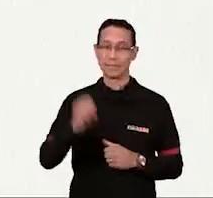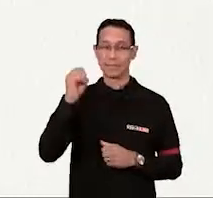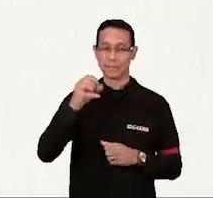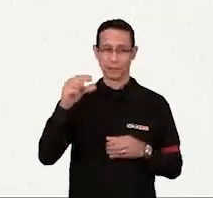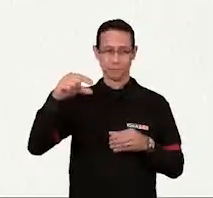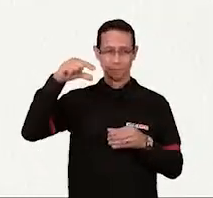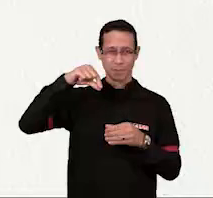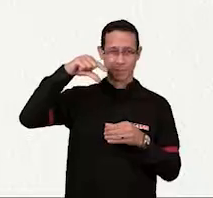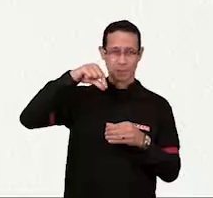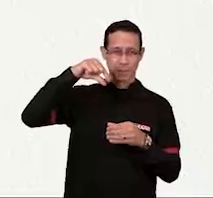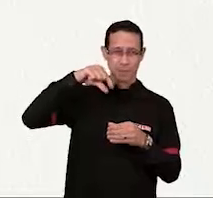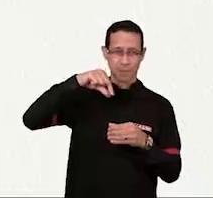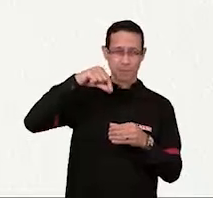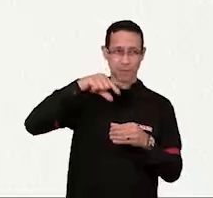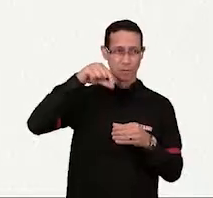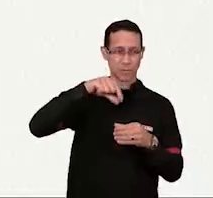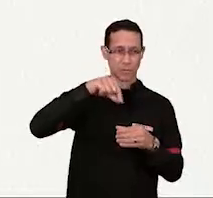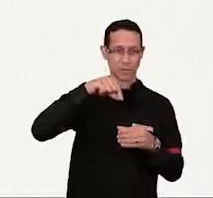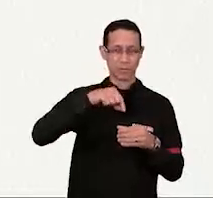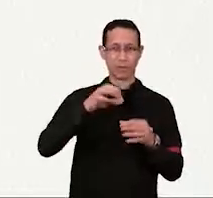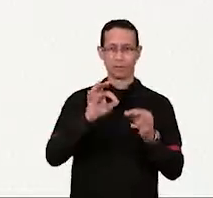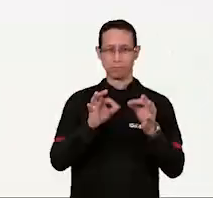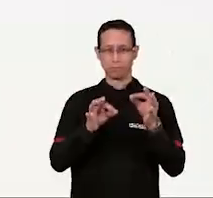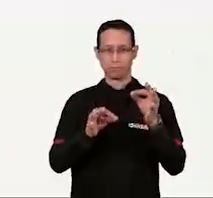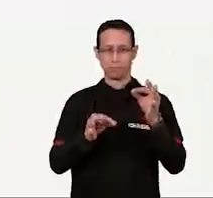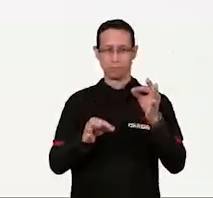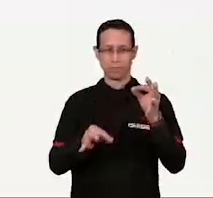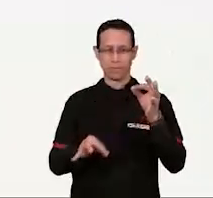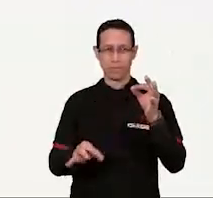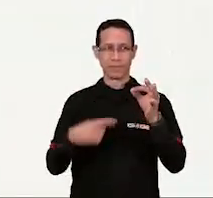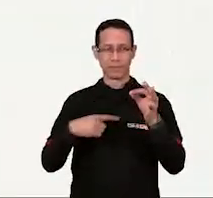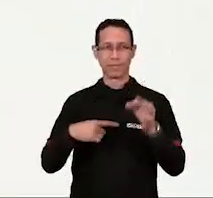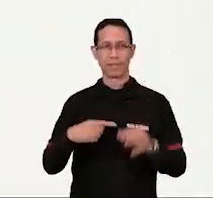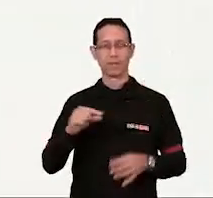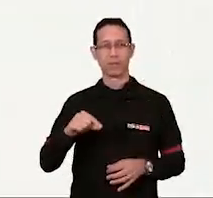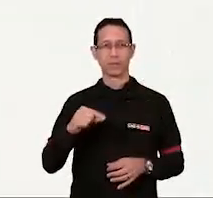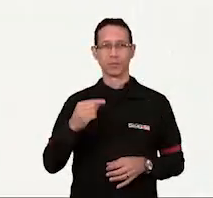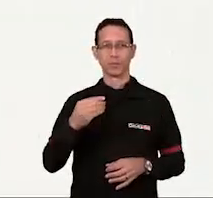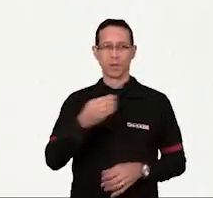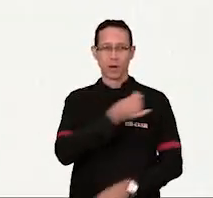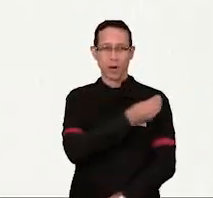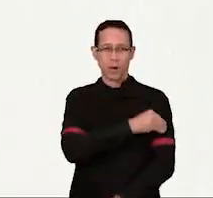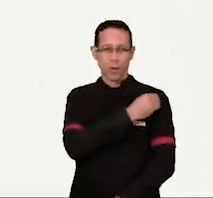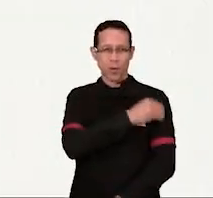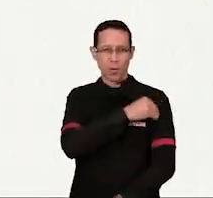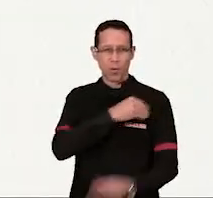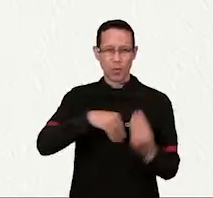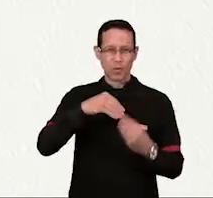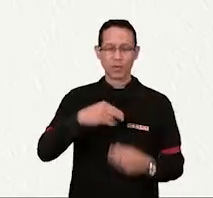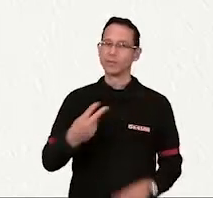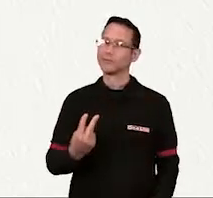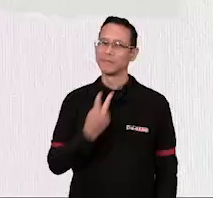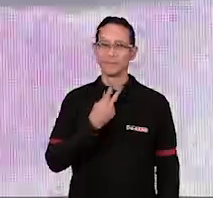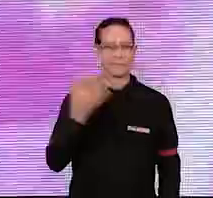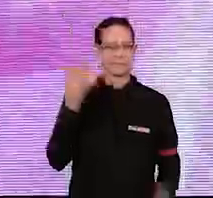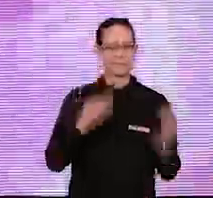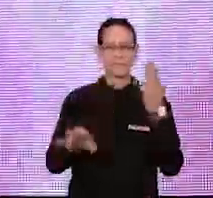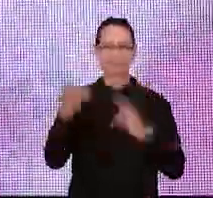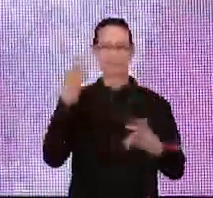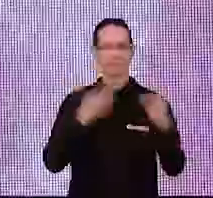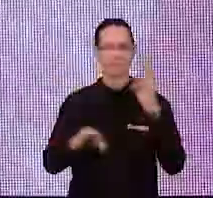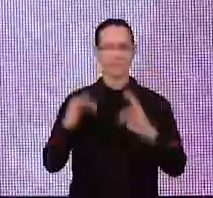otológicos, principalmente os de ação mais prolongada que tem veículo alcoólico, isso aqui é uma dor, isso aqui não pode ter serominolítico de